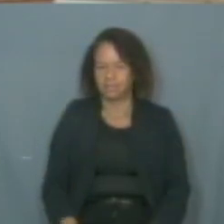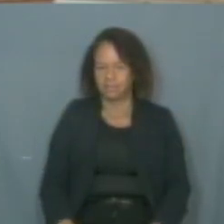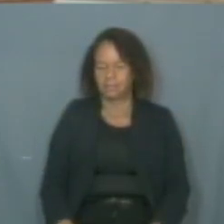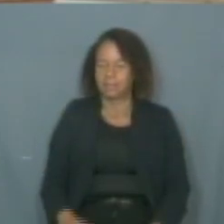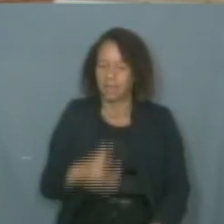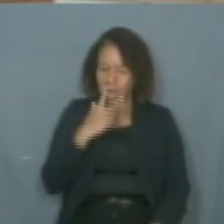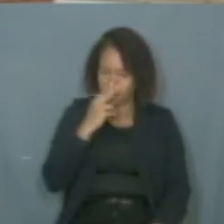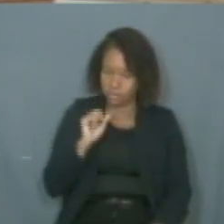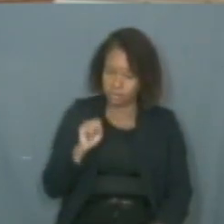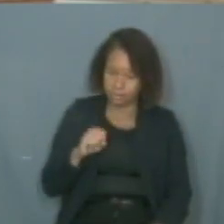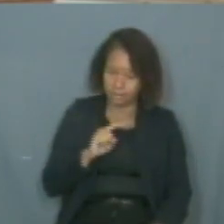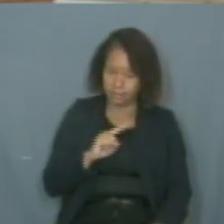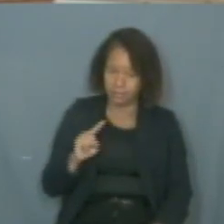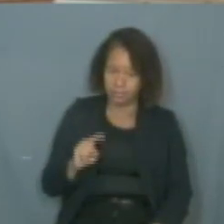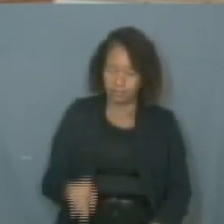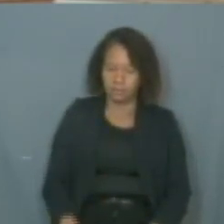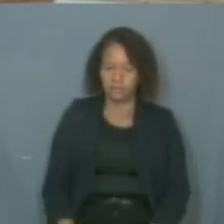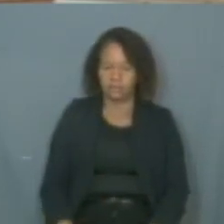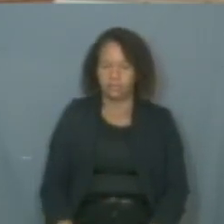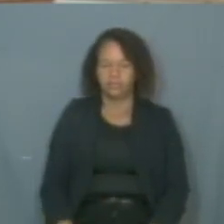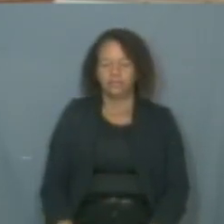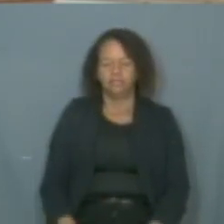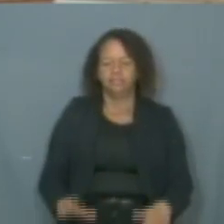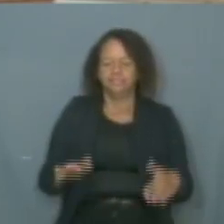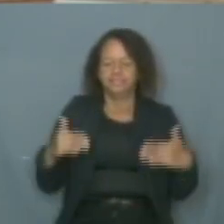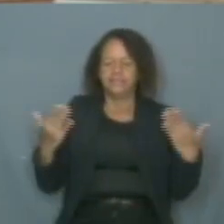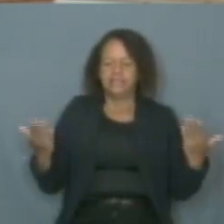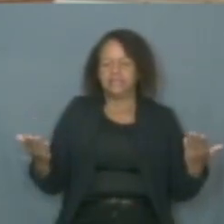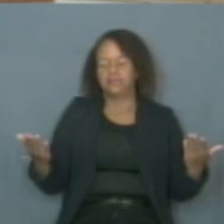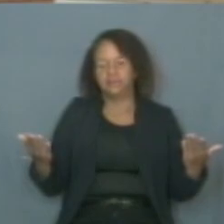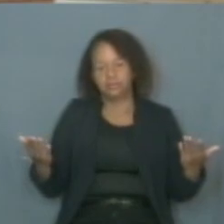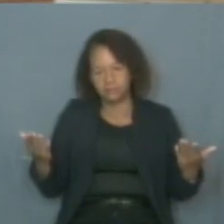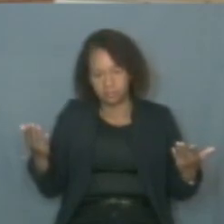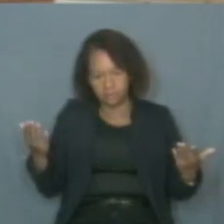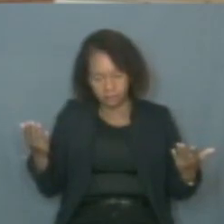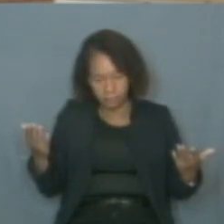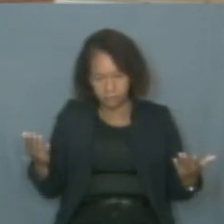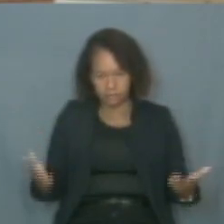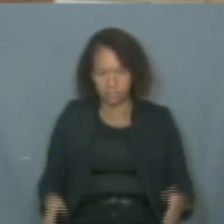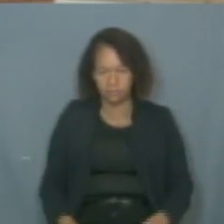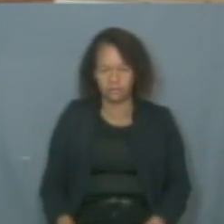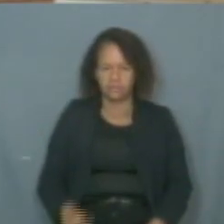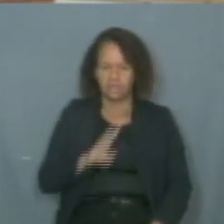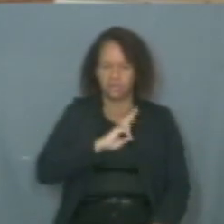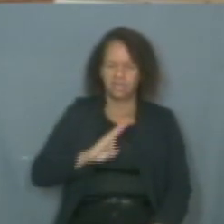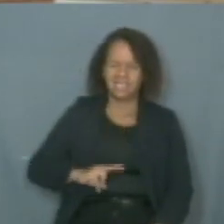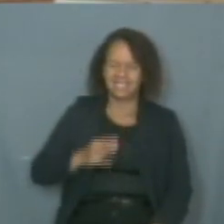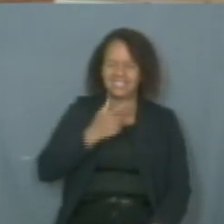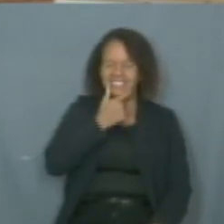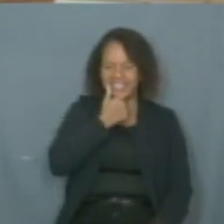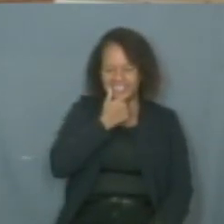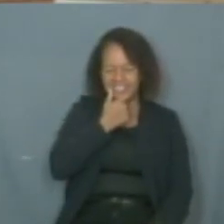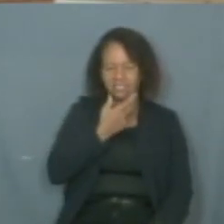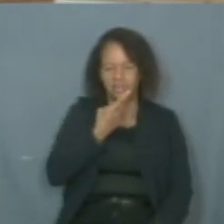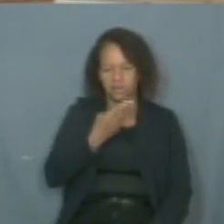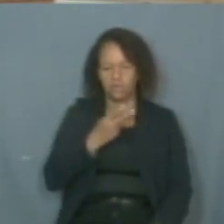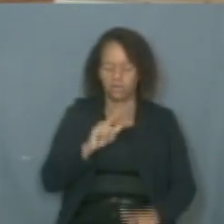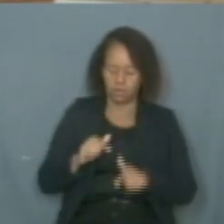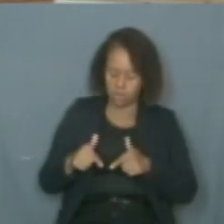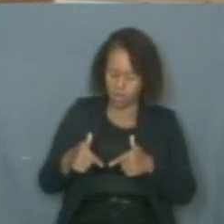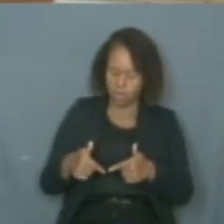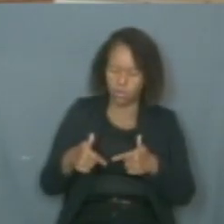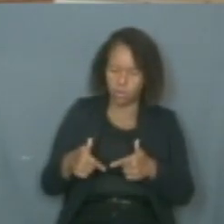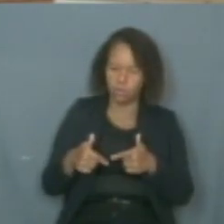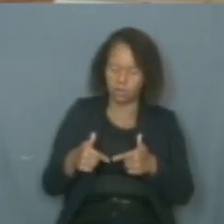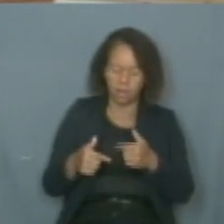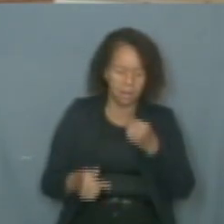acho que não, né? Então, fica evidente aqui, como o vereador Eduardo Moura muito bem falou, isso aqui é uma luta